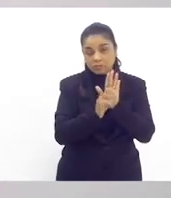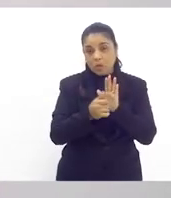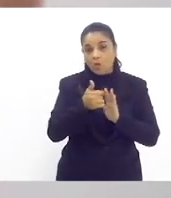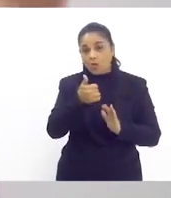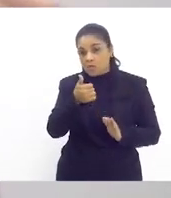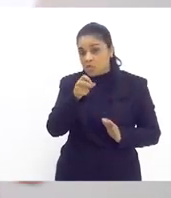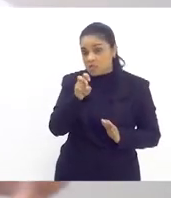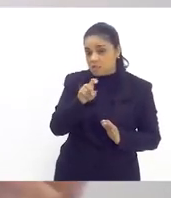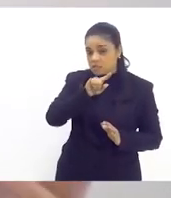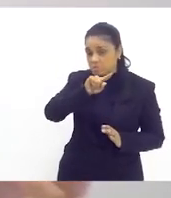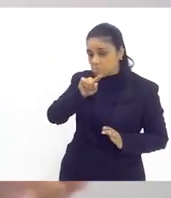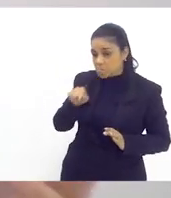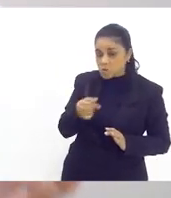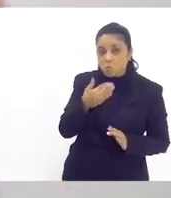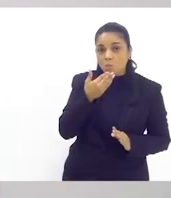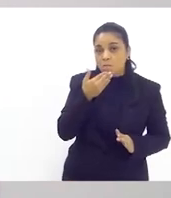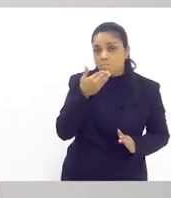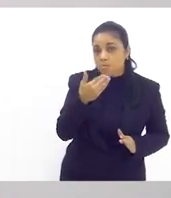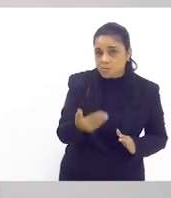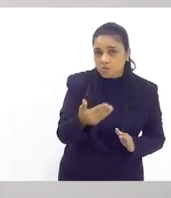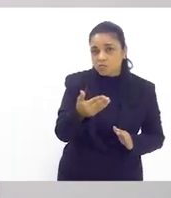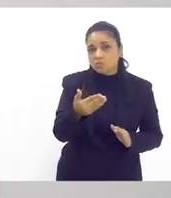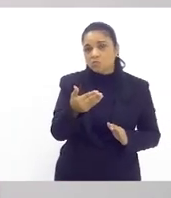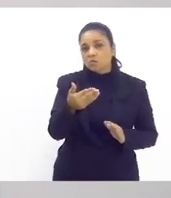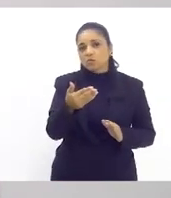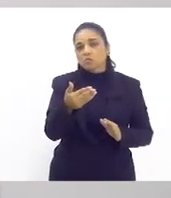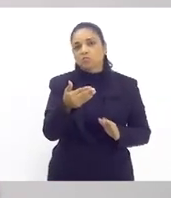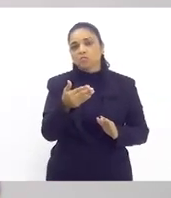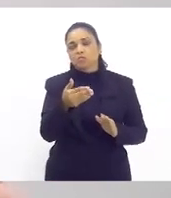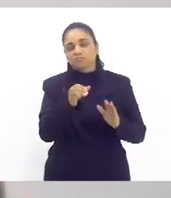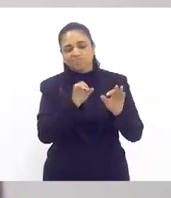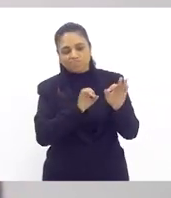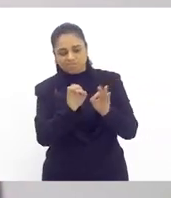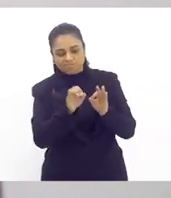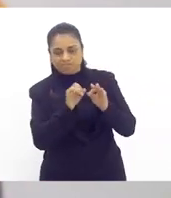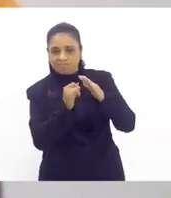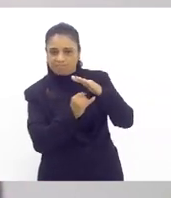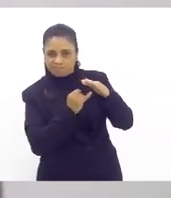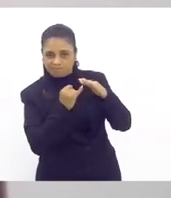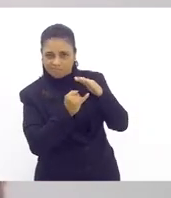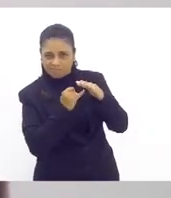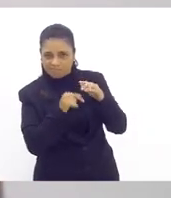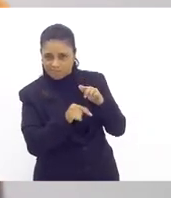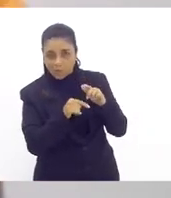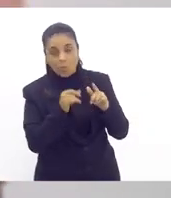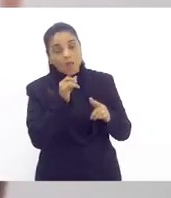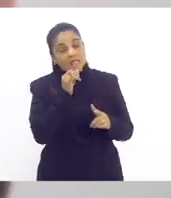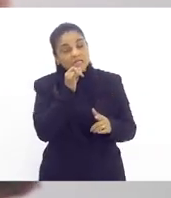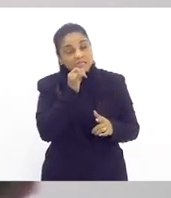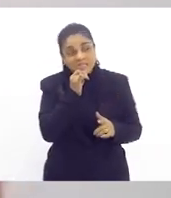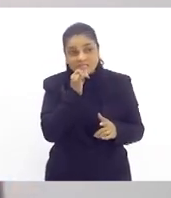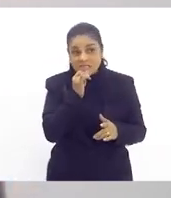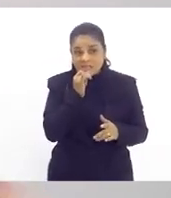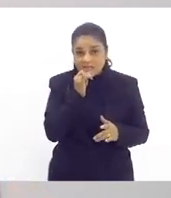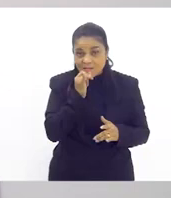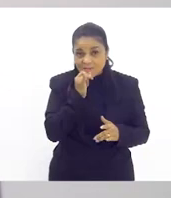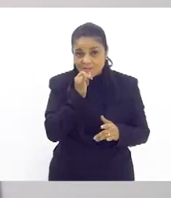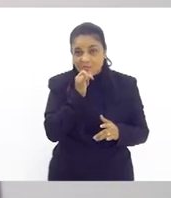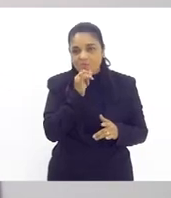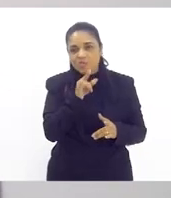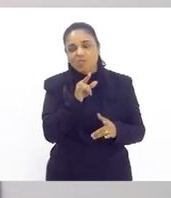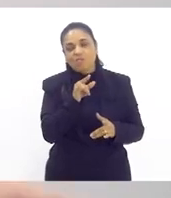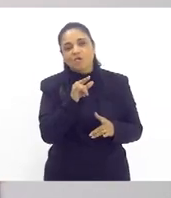15 mil pedidos formalizada através da ordem e nesse momento e é só um exemplo tá vocês não ficarem bravos não